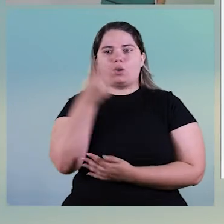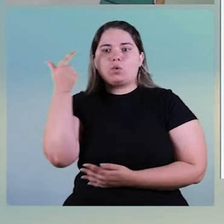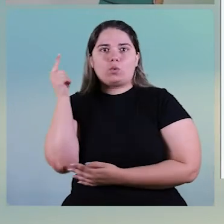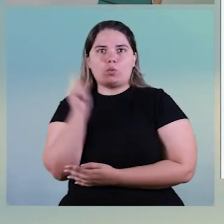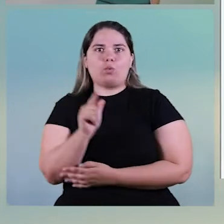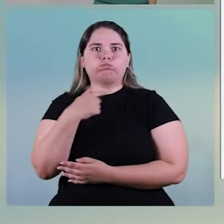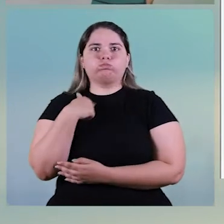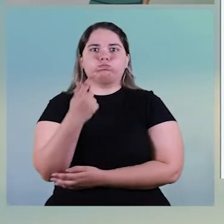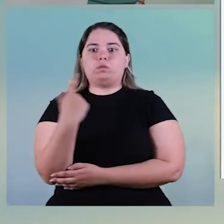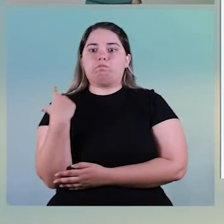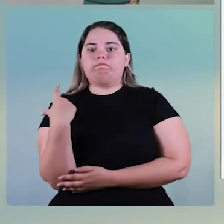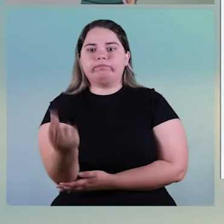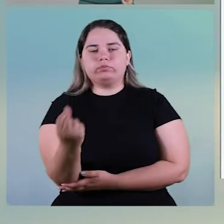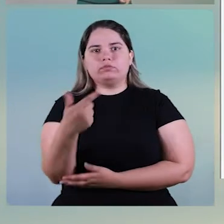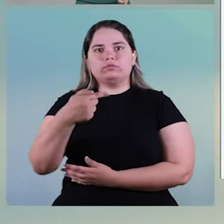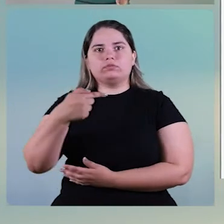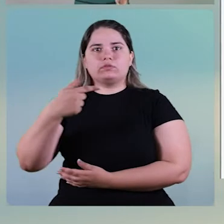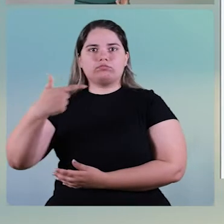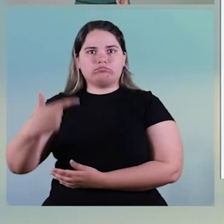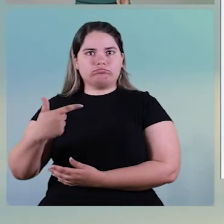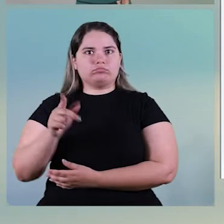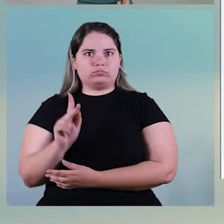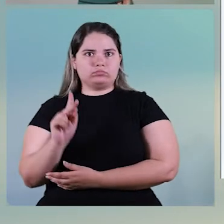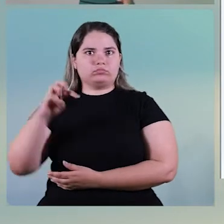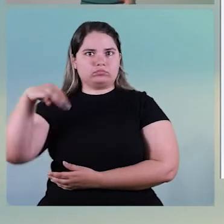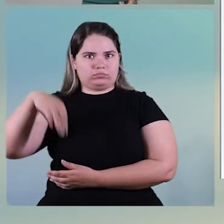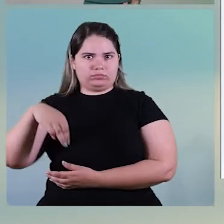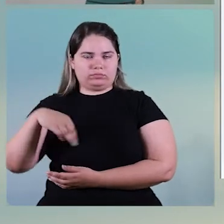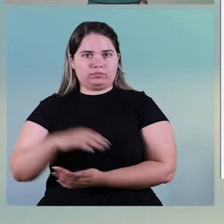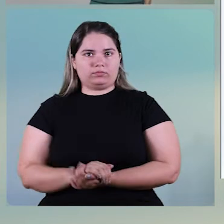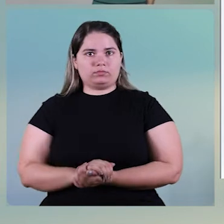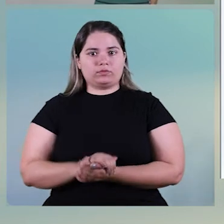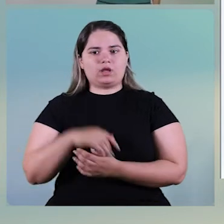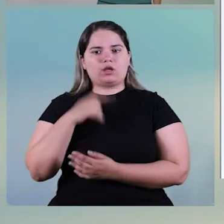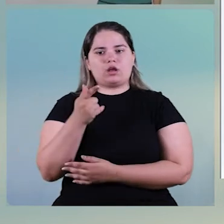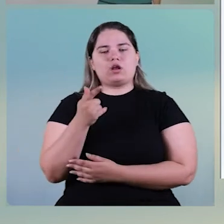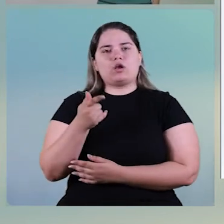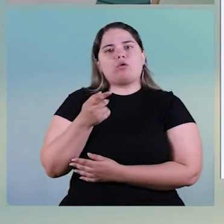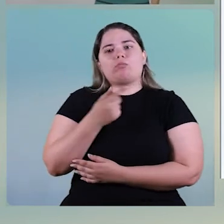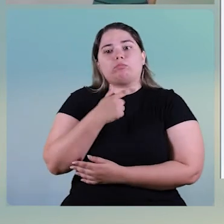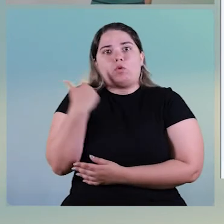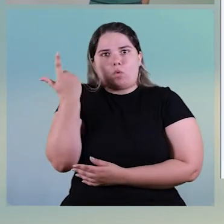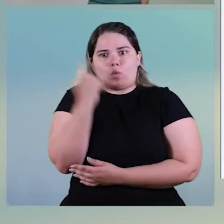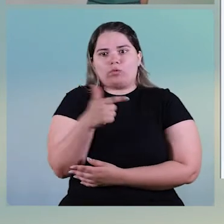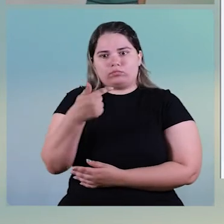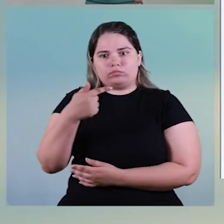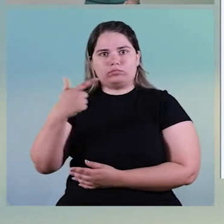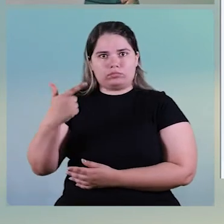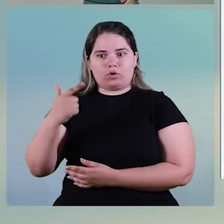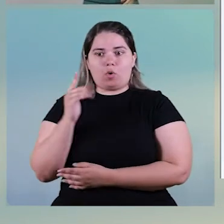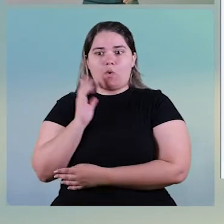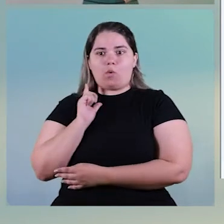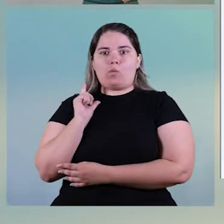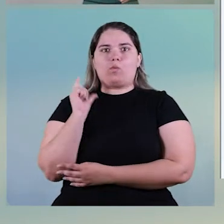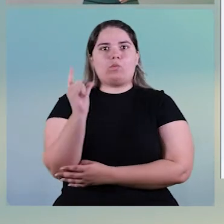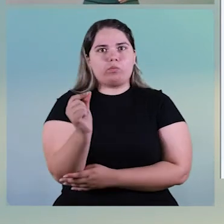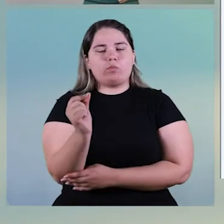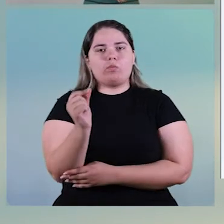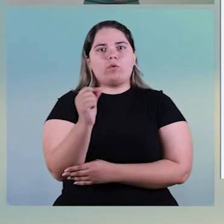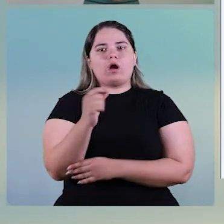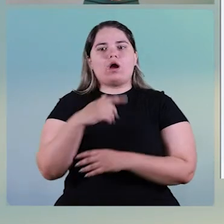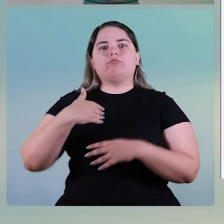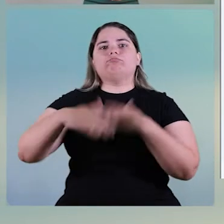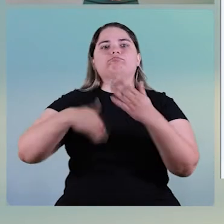de 72 km por hora, e a partir daí prossegue com velocidade constante. Prestem atenção